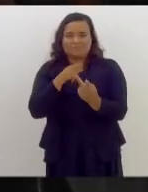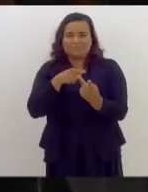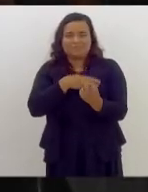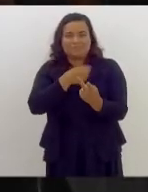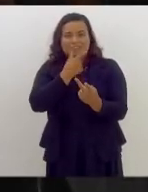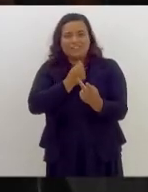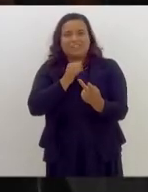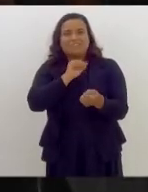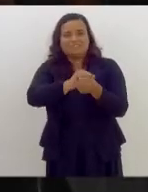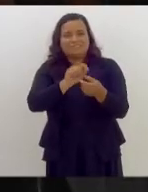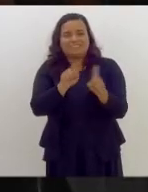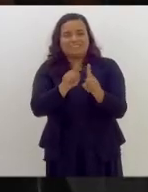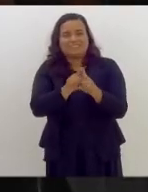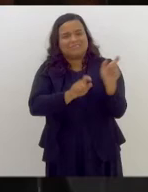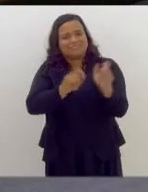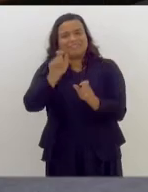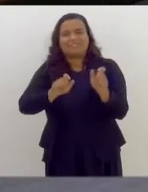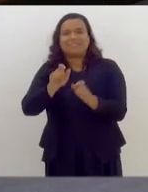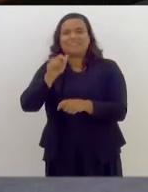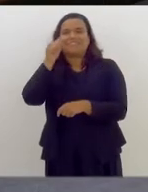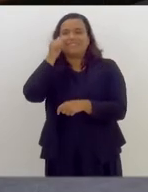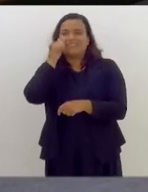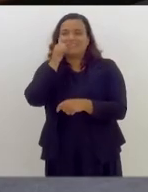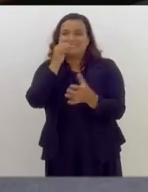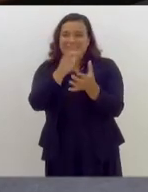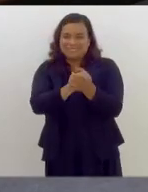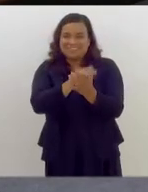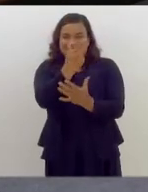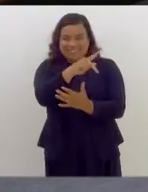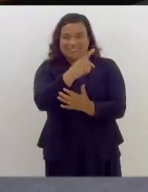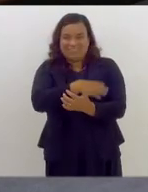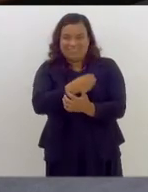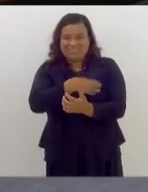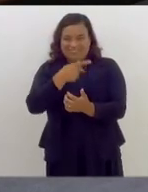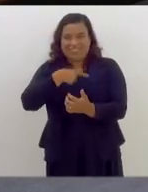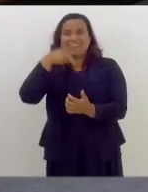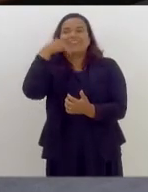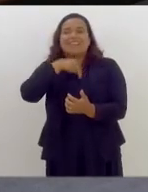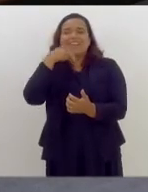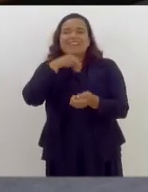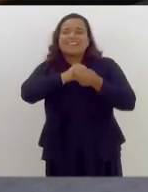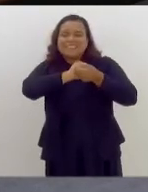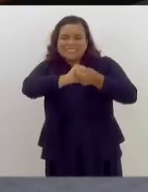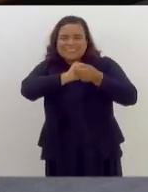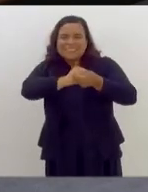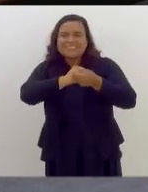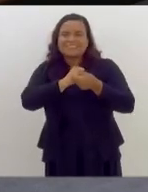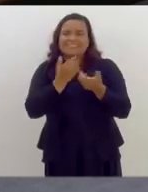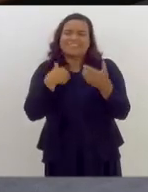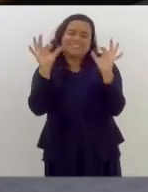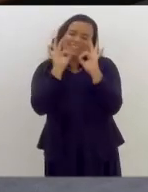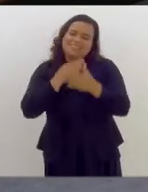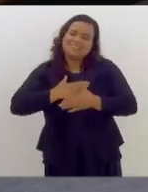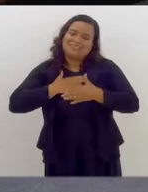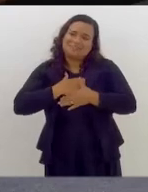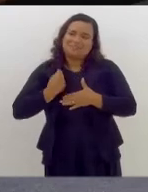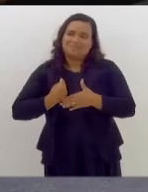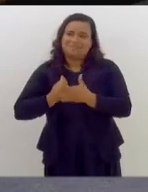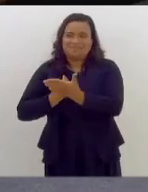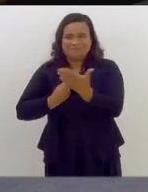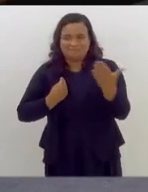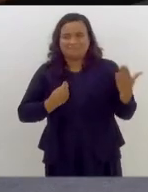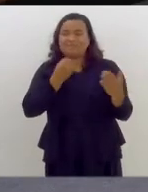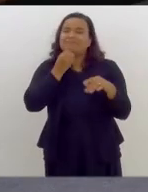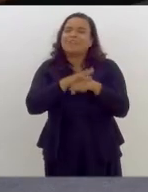filho, minha nora que carrega uma netinha. Estou muito feliz. Boa